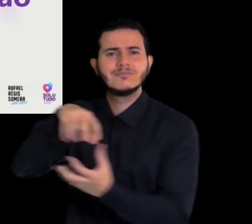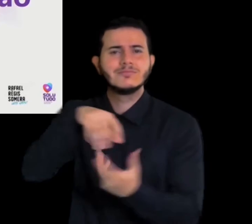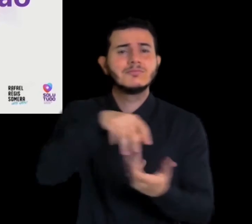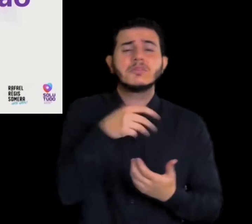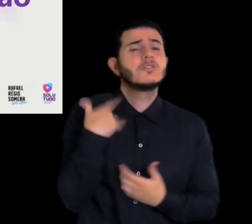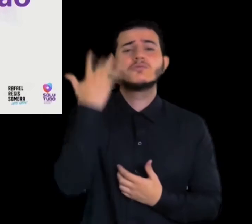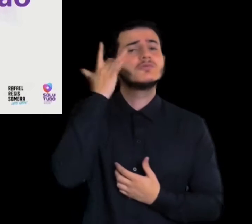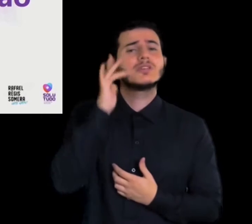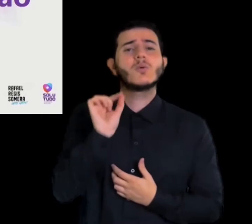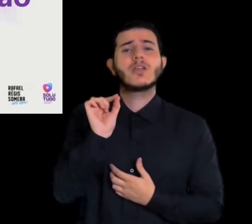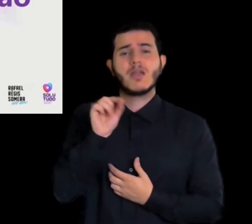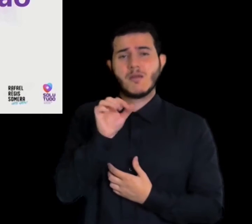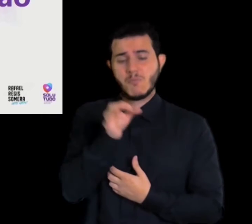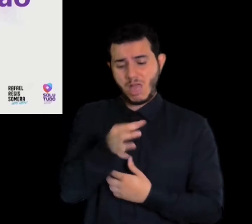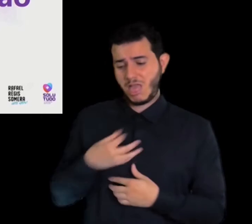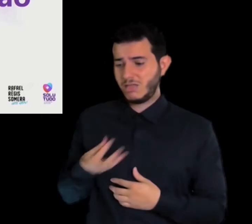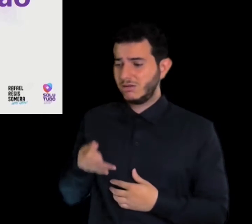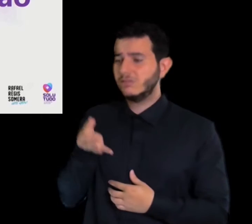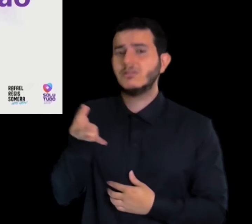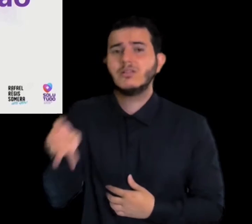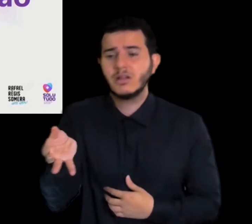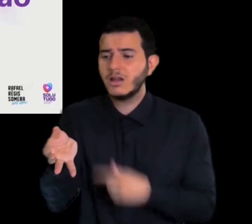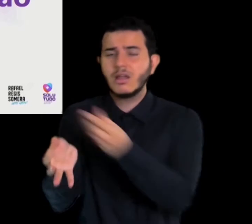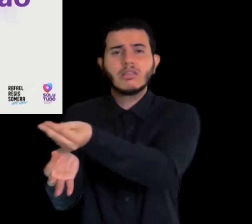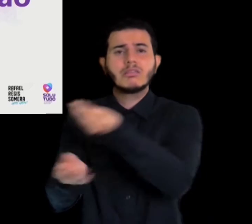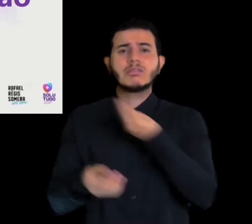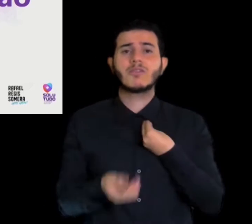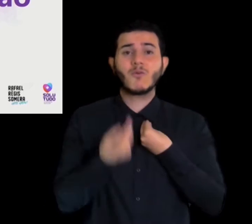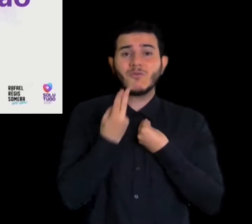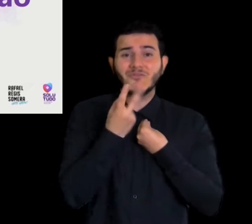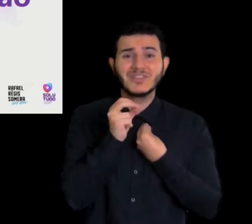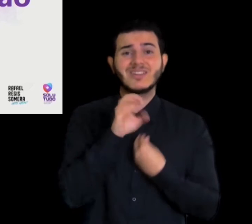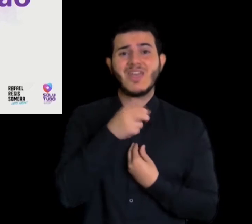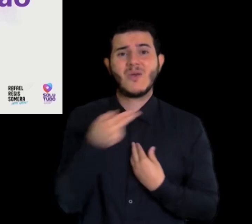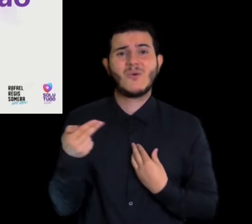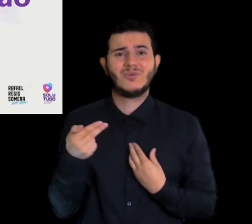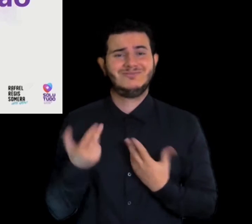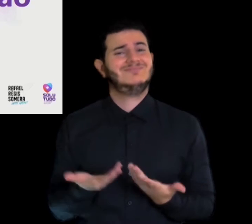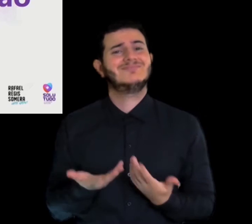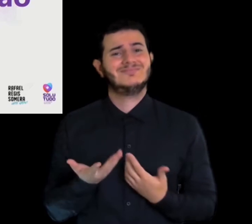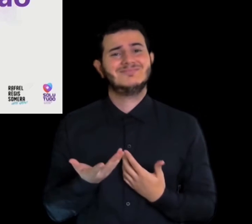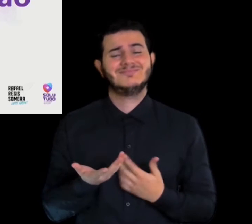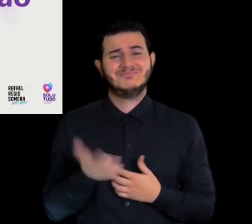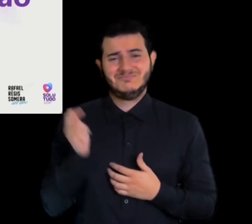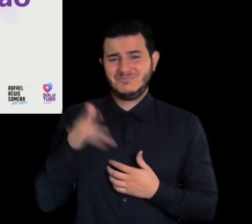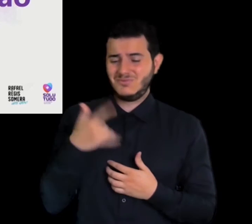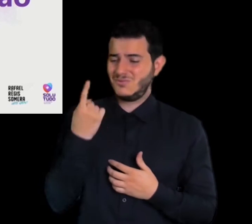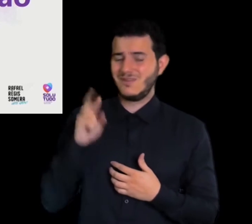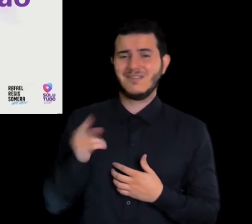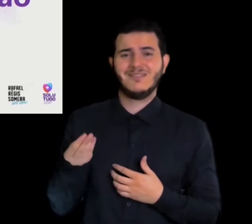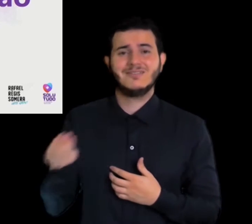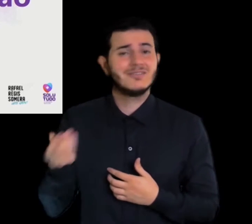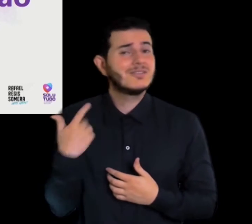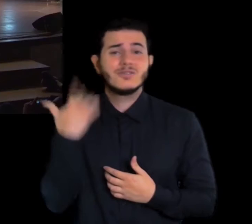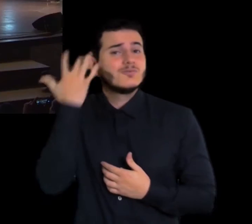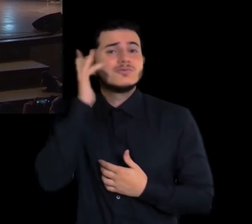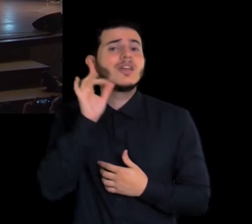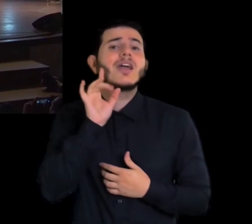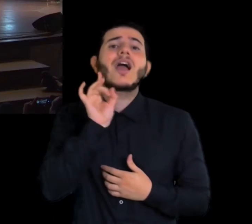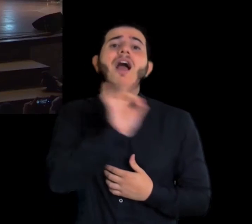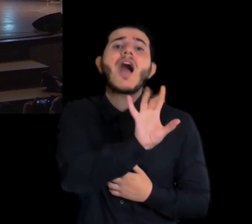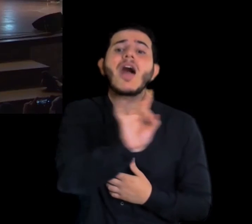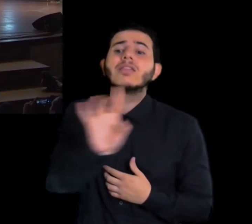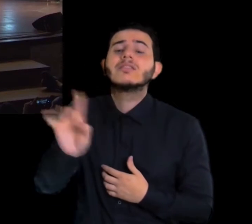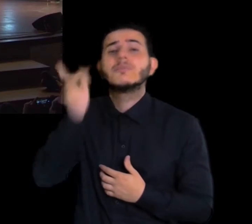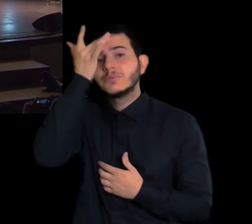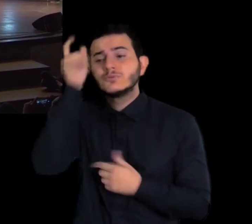moeda significou para aquele italiano, para ele me dar 20 euros. Não sei. Né? Eu sei que toda vez que eu estou entrando em contato com alguém, eu não sei como está vindo o